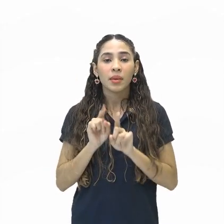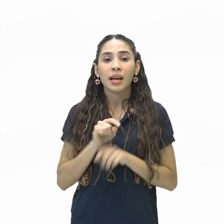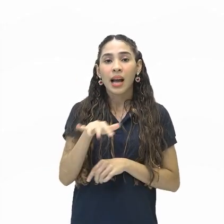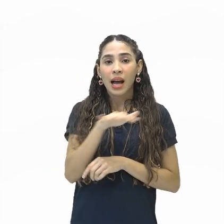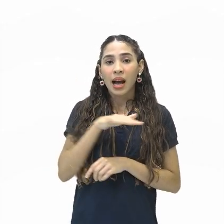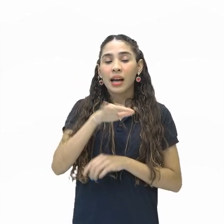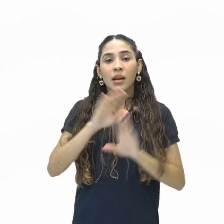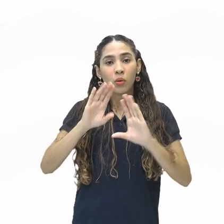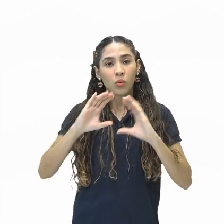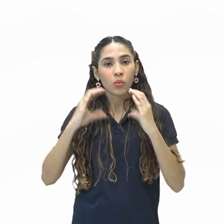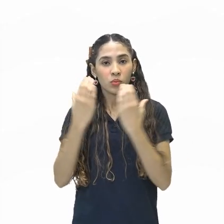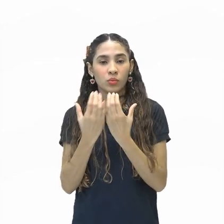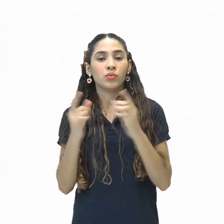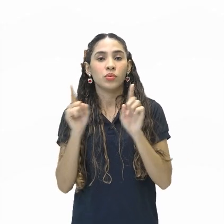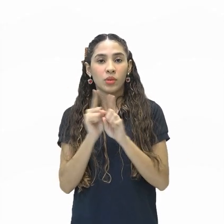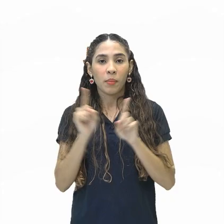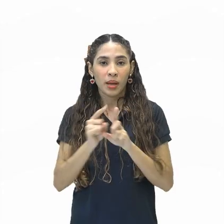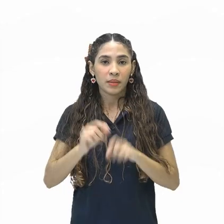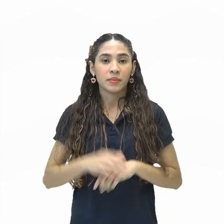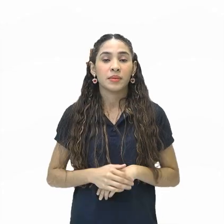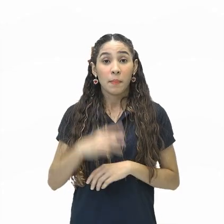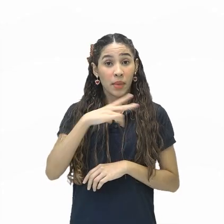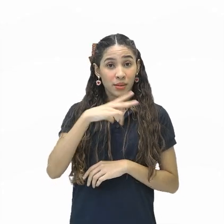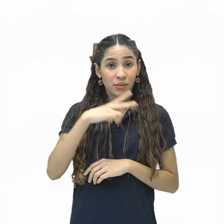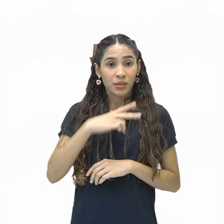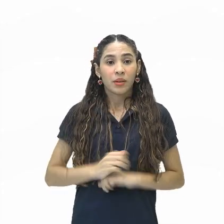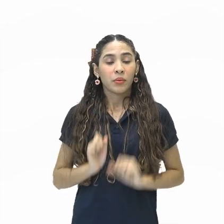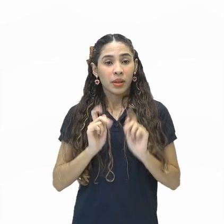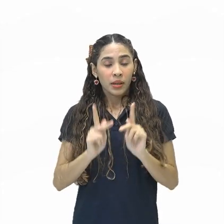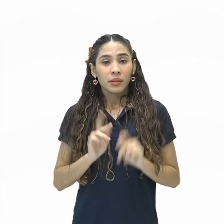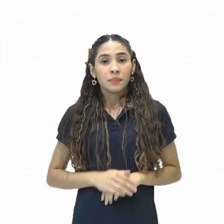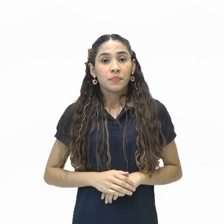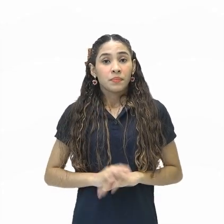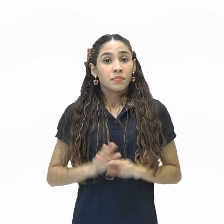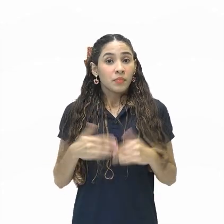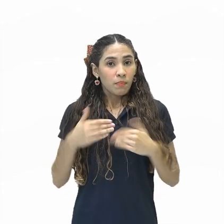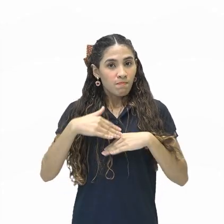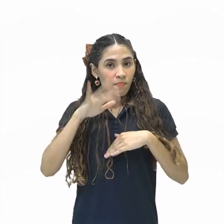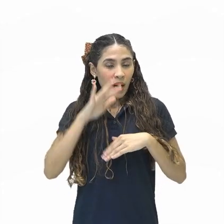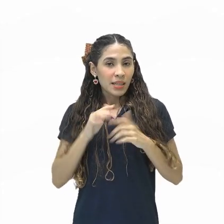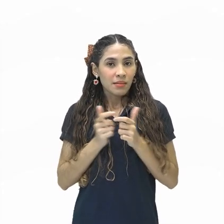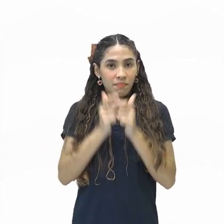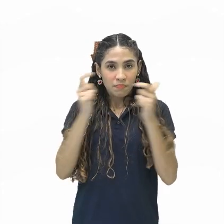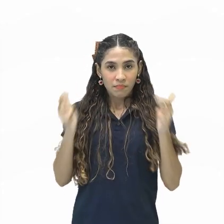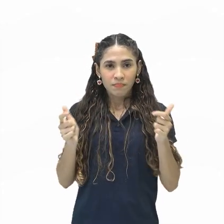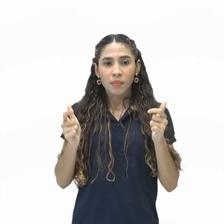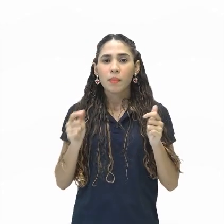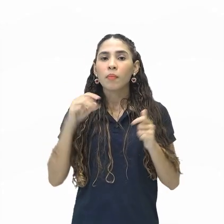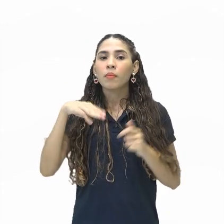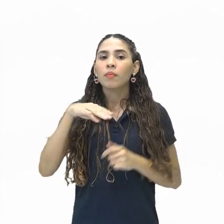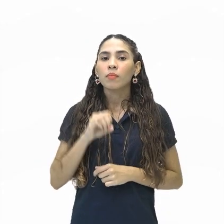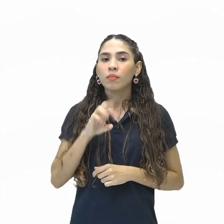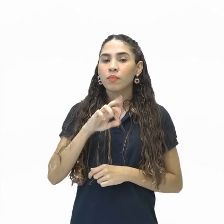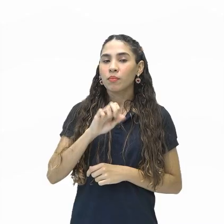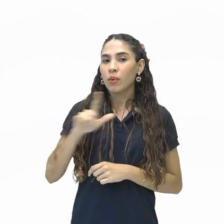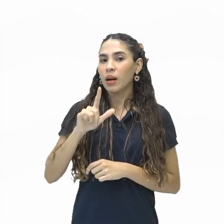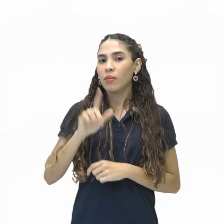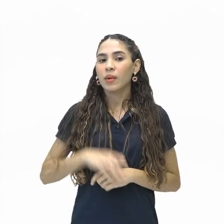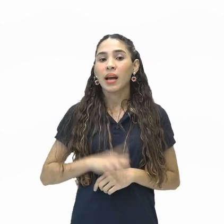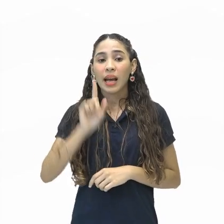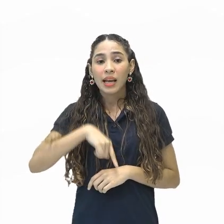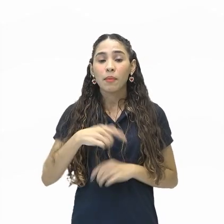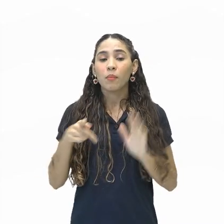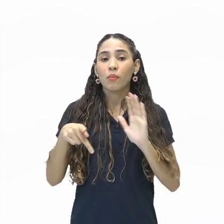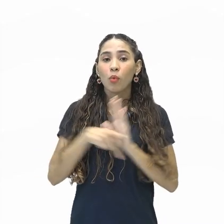âmbito coletivo quanto no âmbito individual. Tá bom? A gente está vendo que é algo mais amplo. E a moral, professor? A moral vem lá do